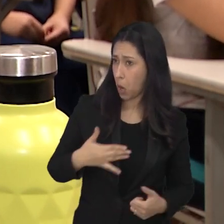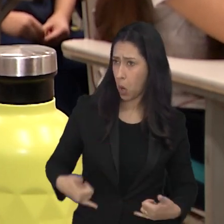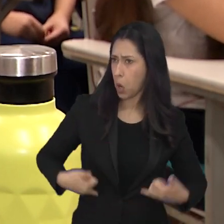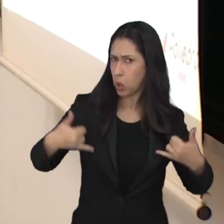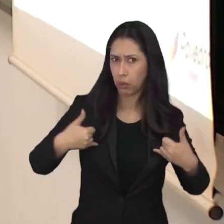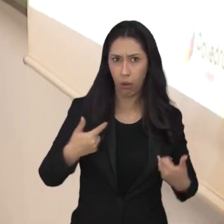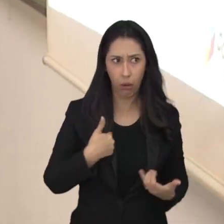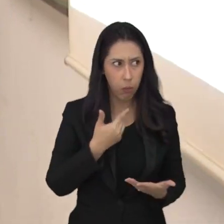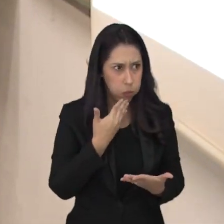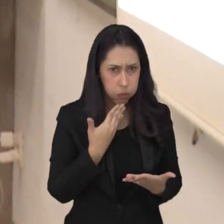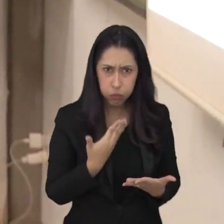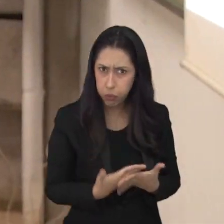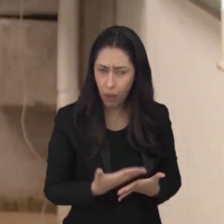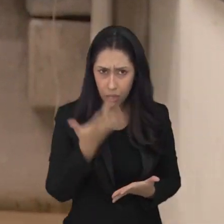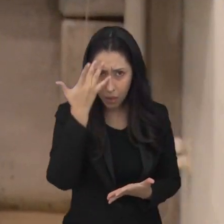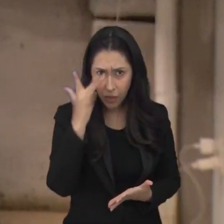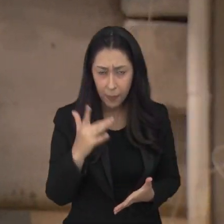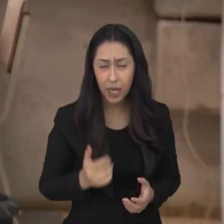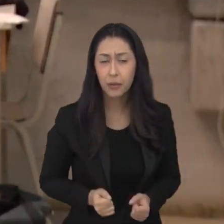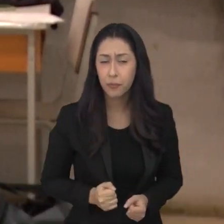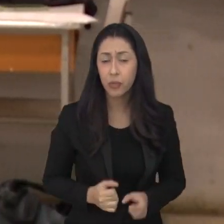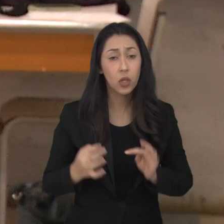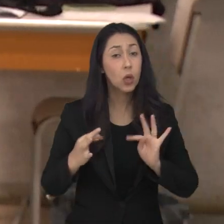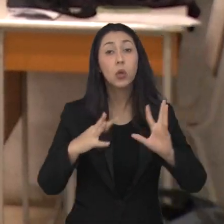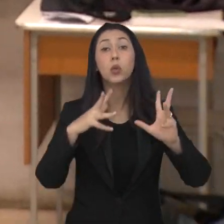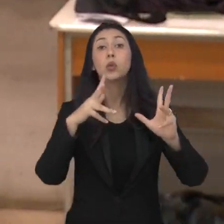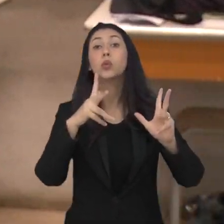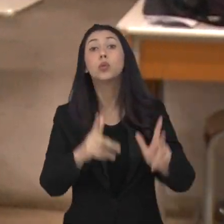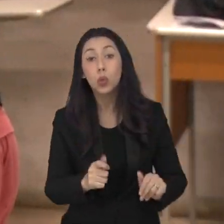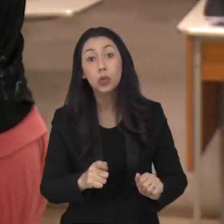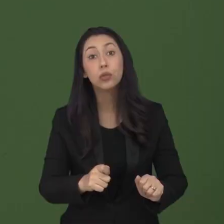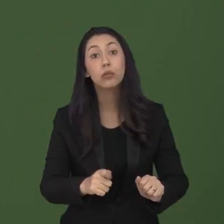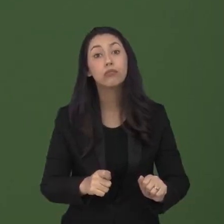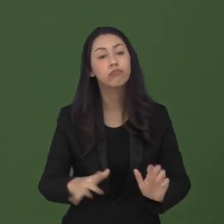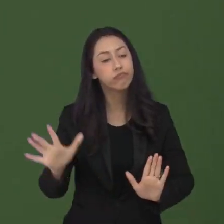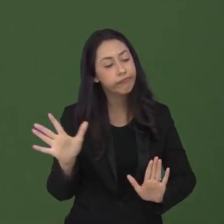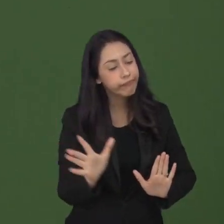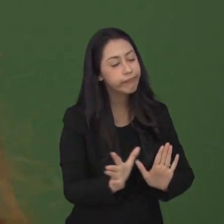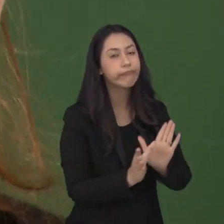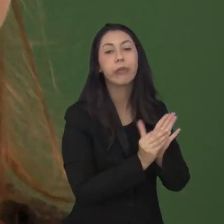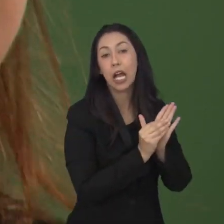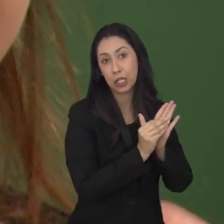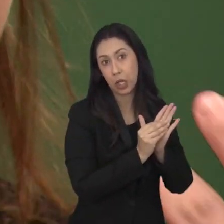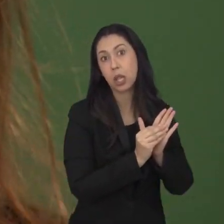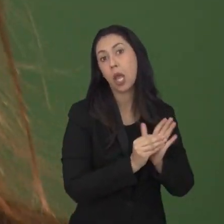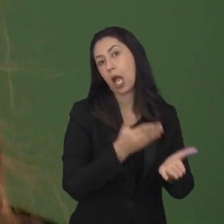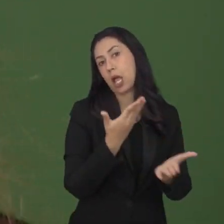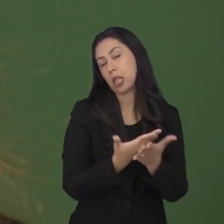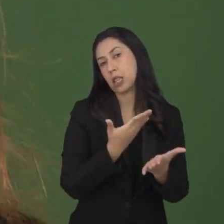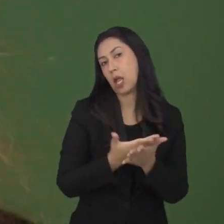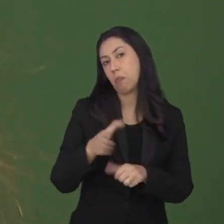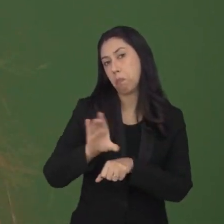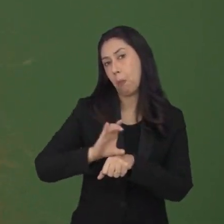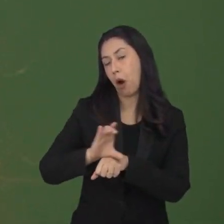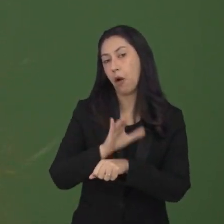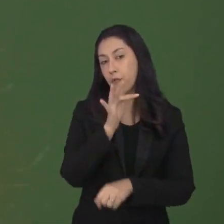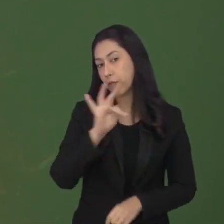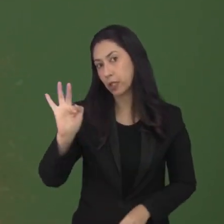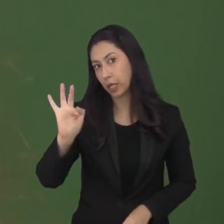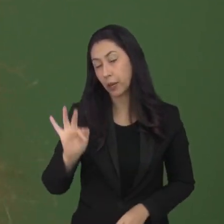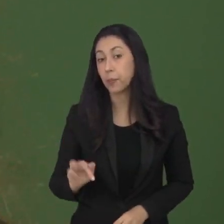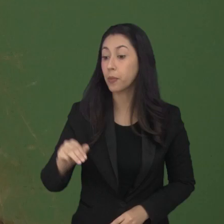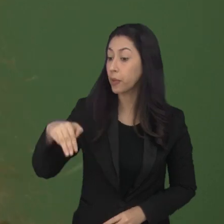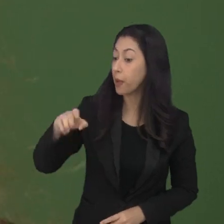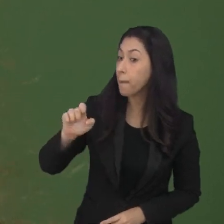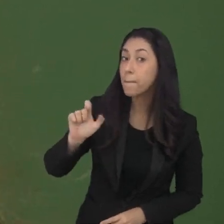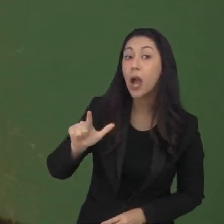né? Tudo isso faz parte do aprendizado a respeito da Constituição. A Mel dá aulas de fundamentos do direito para os